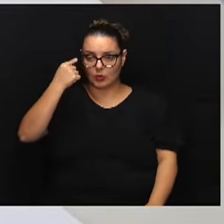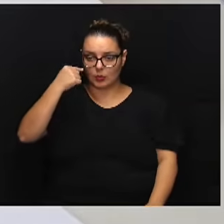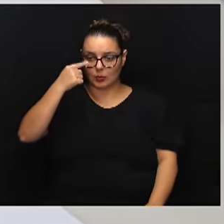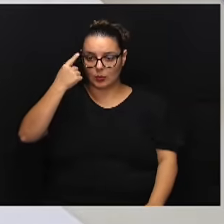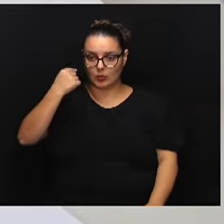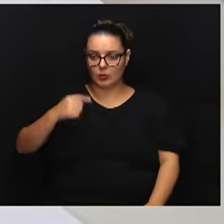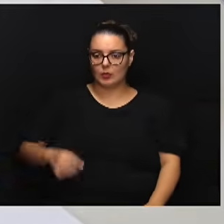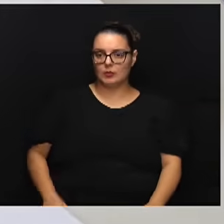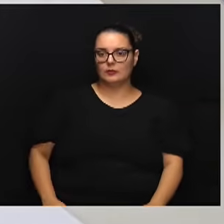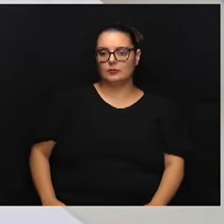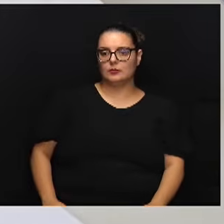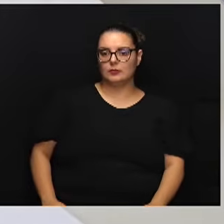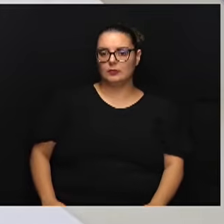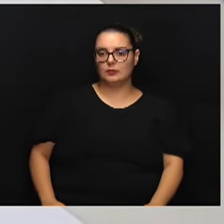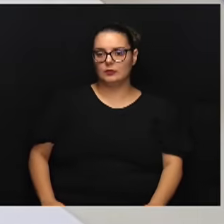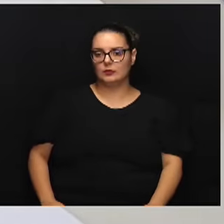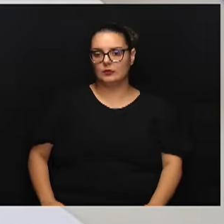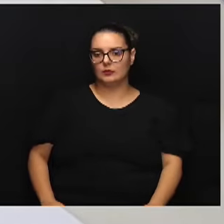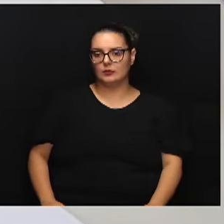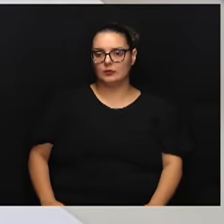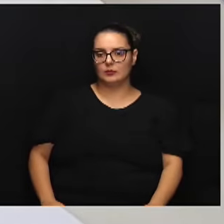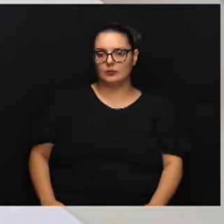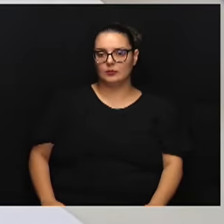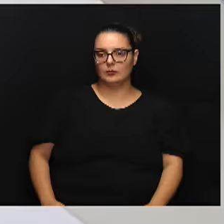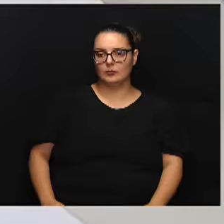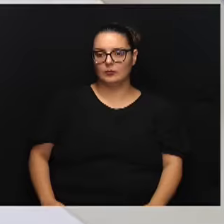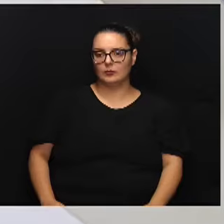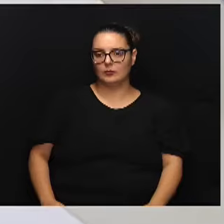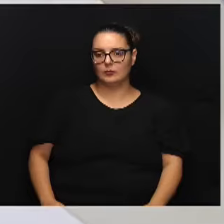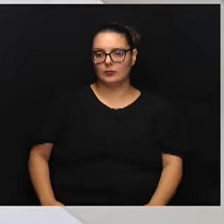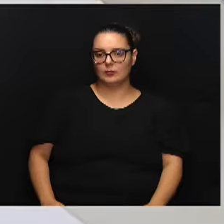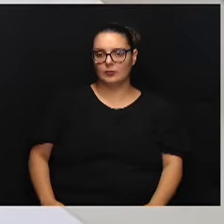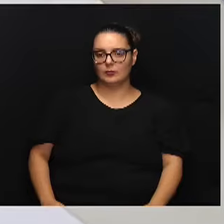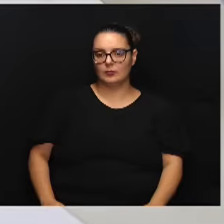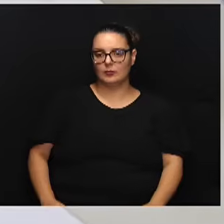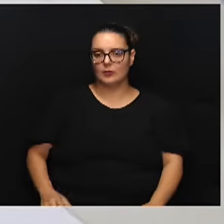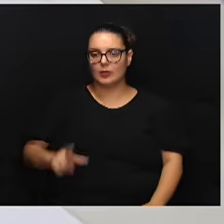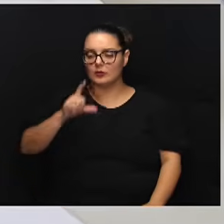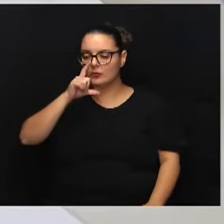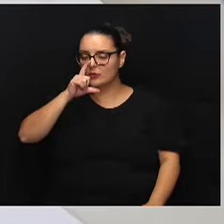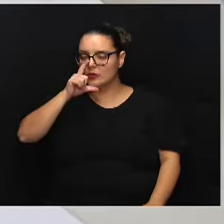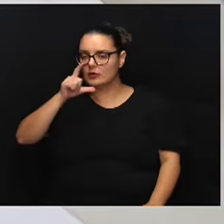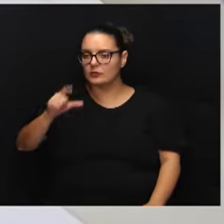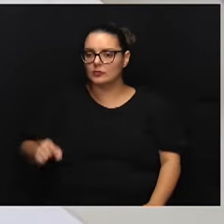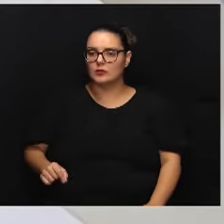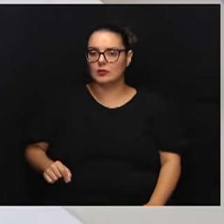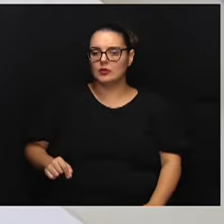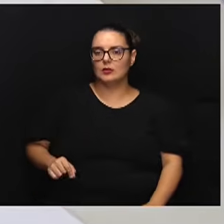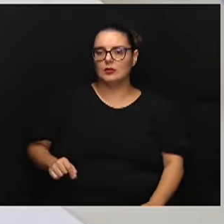certo? Certo. Né? Ó. Aqui vai ficar como se fosse o bico, a gente vai fazer o V,